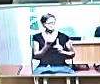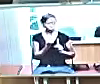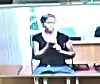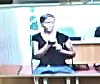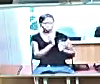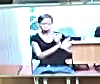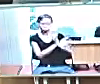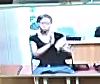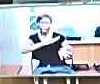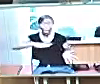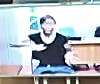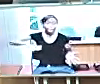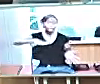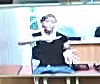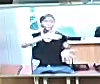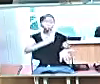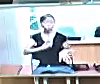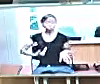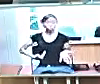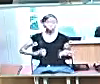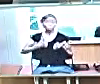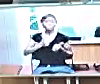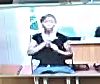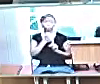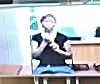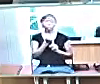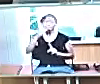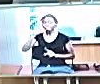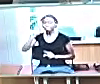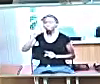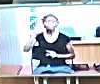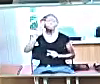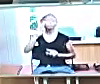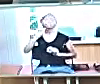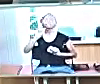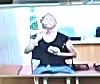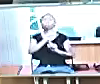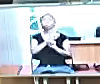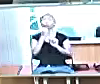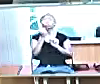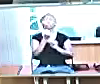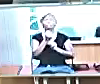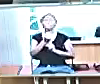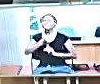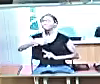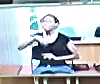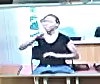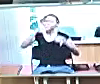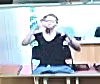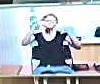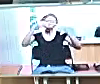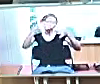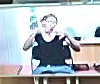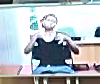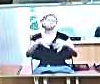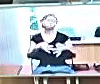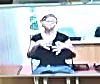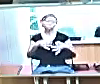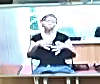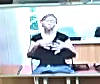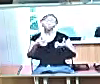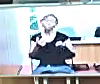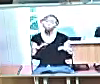é fundamental para uma sociedade mais justa e mais digna eu acho que é isso que inspira